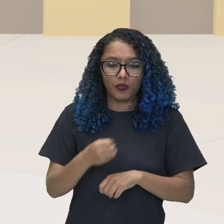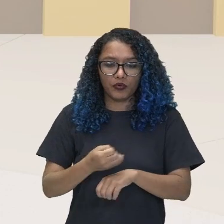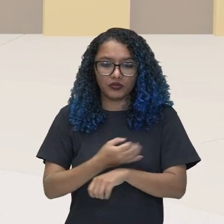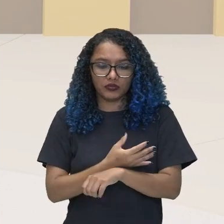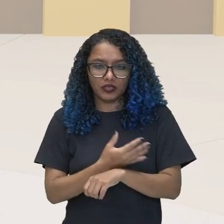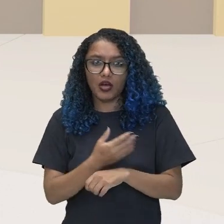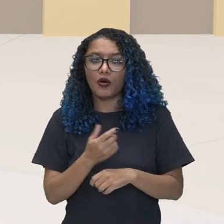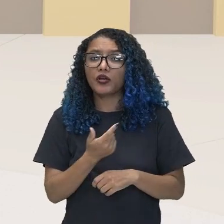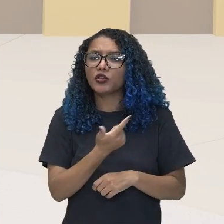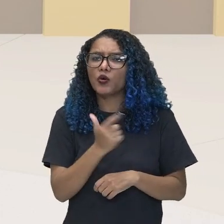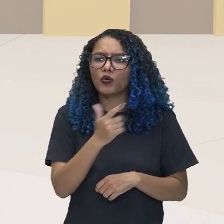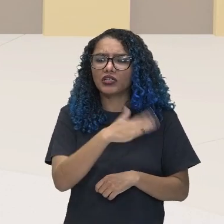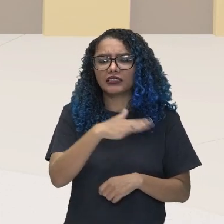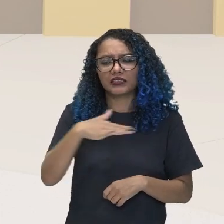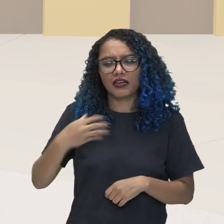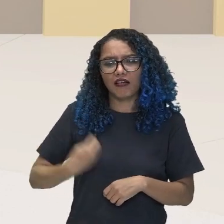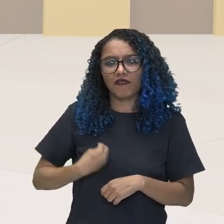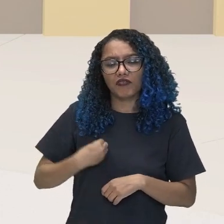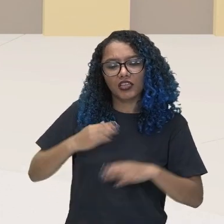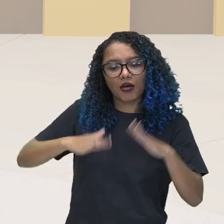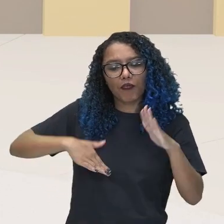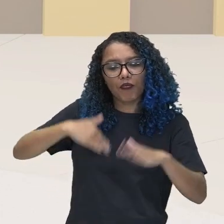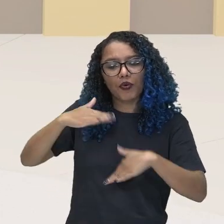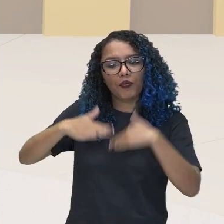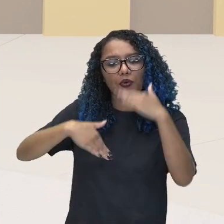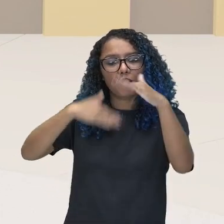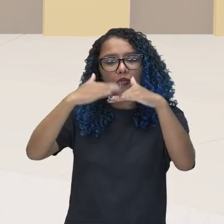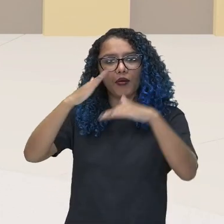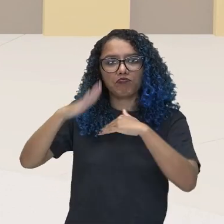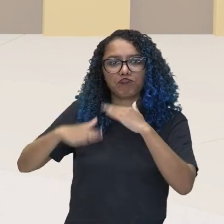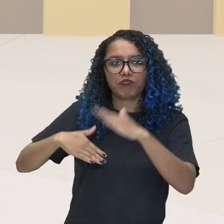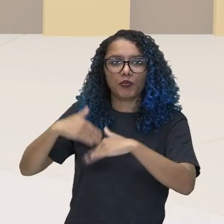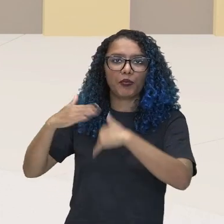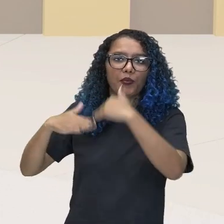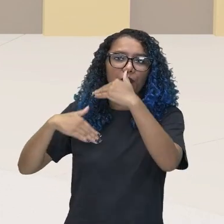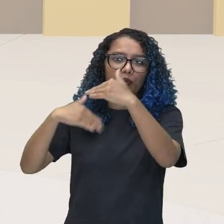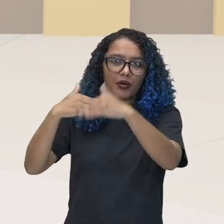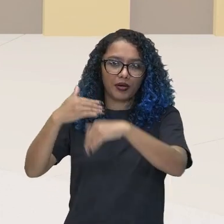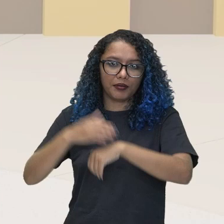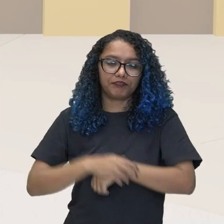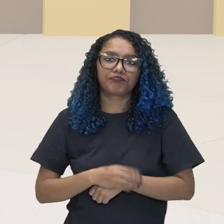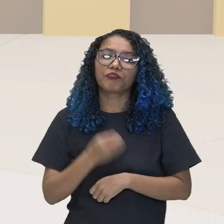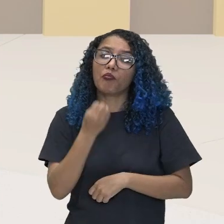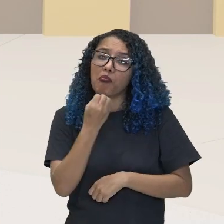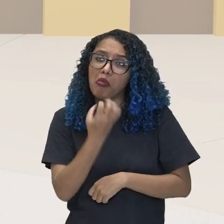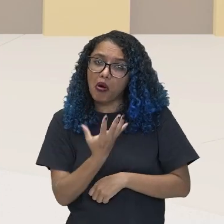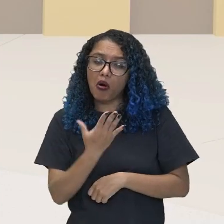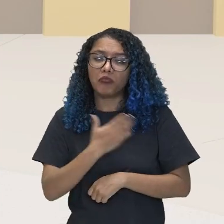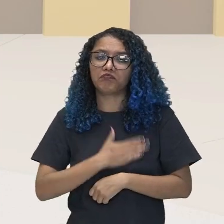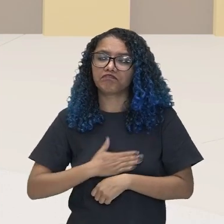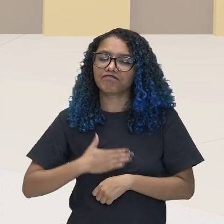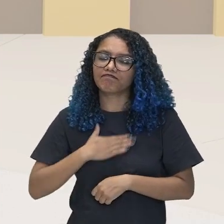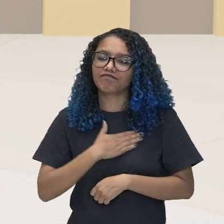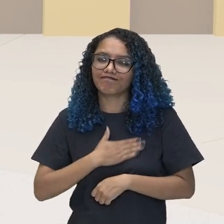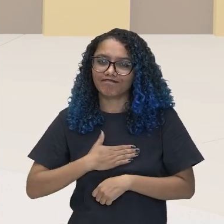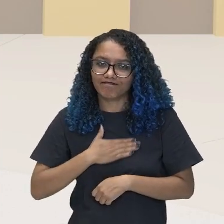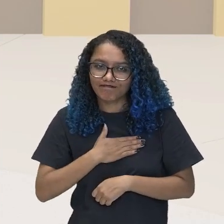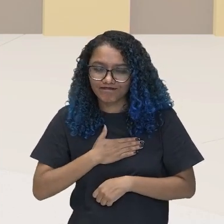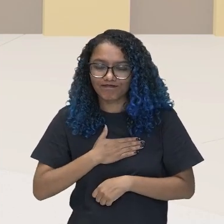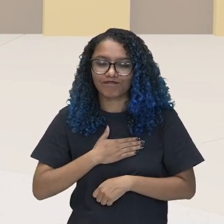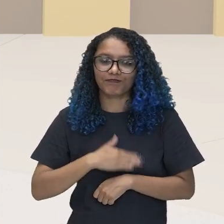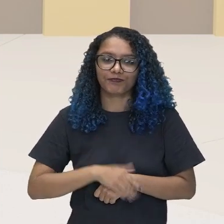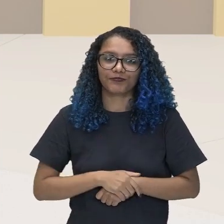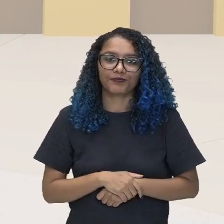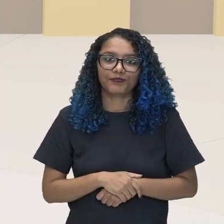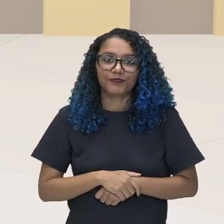vários campos da nossa vida, ele seja um processo prazeroso, né, satisfatório,